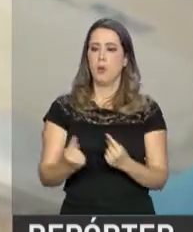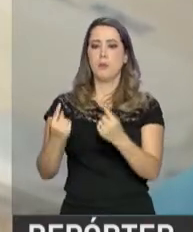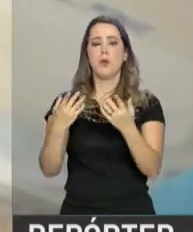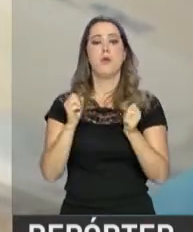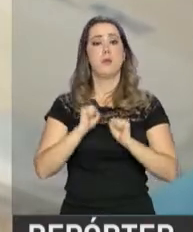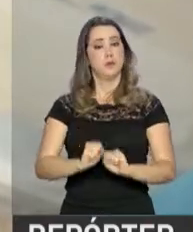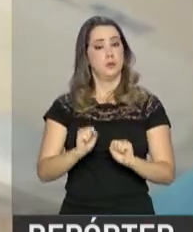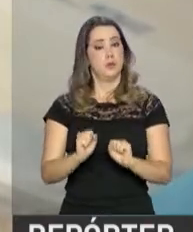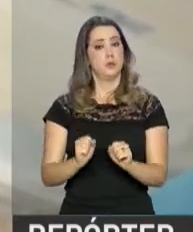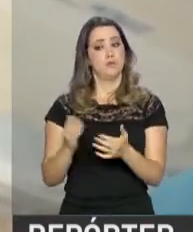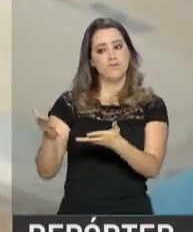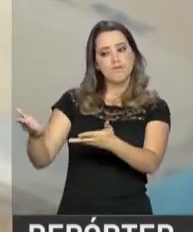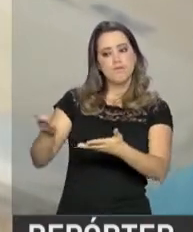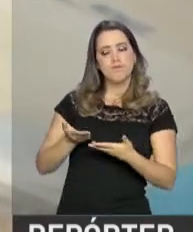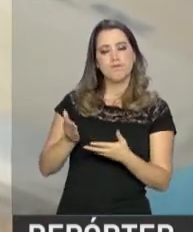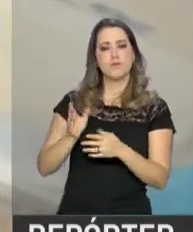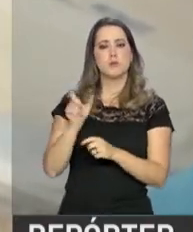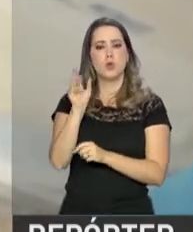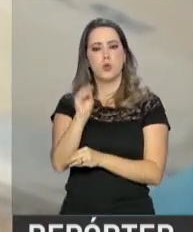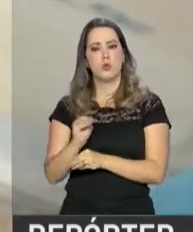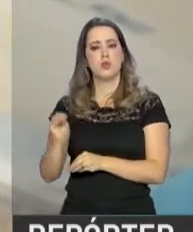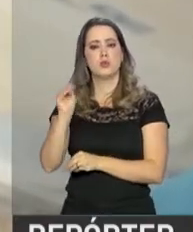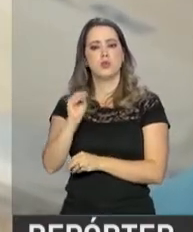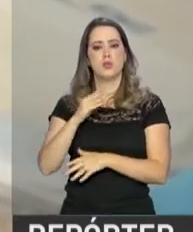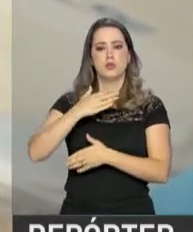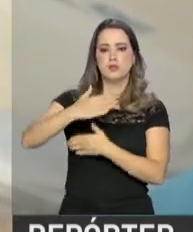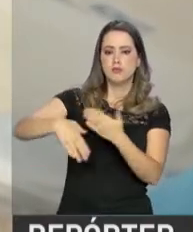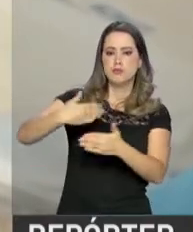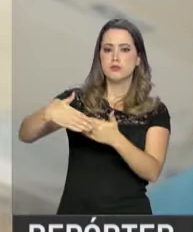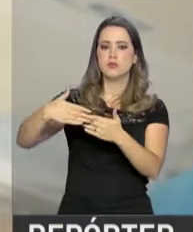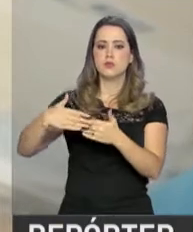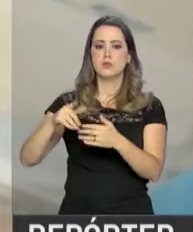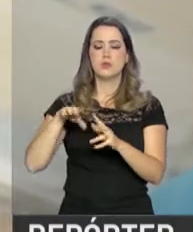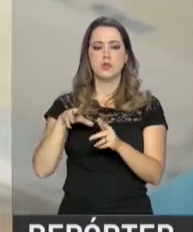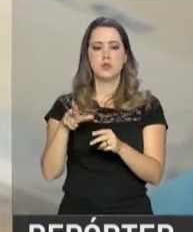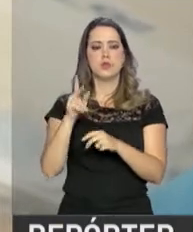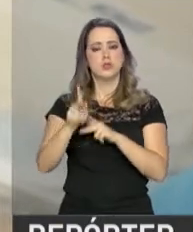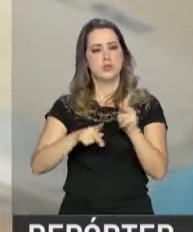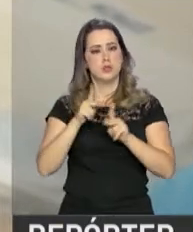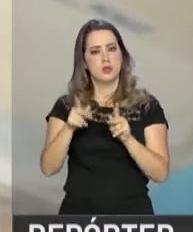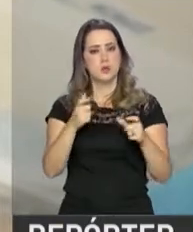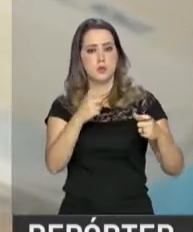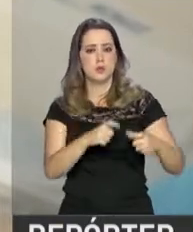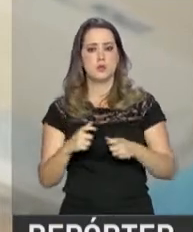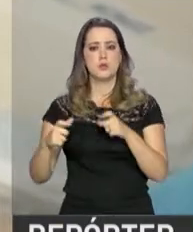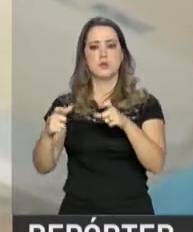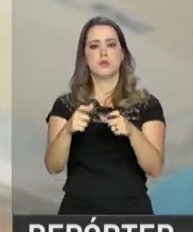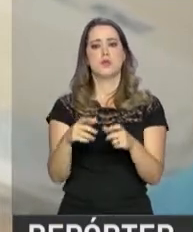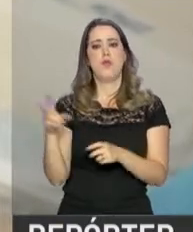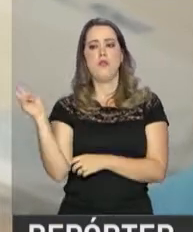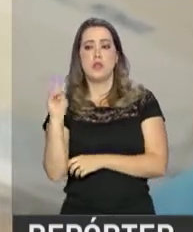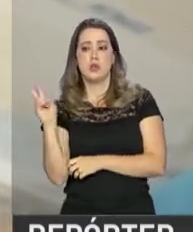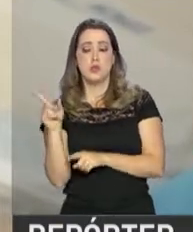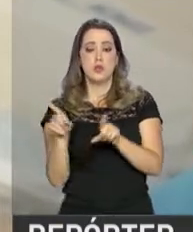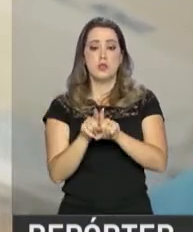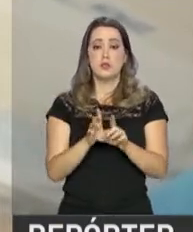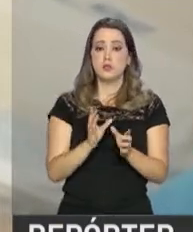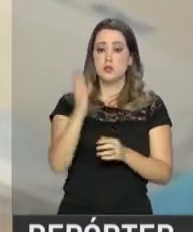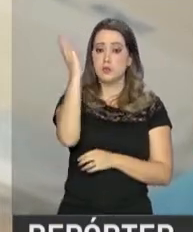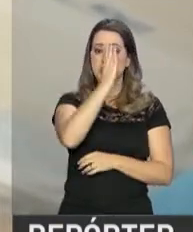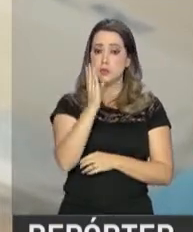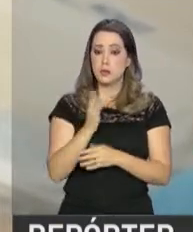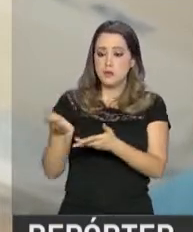possa contribuir para uma dinâmica de que tanto a população deslocada, no caso venezuelanos, quanto a população